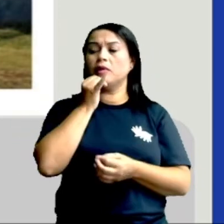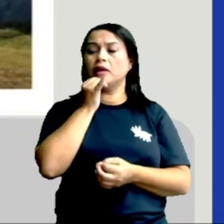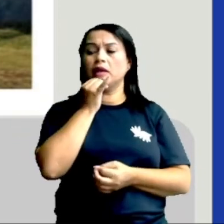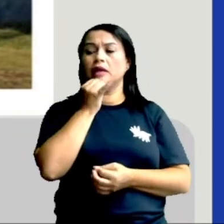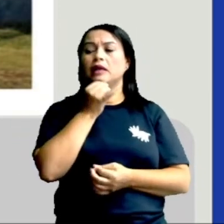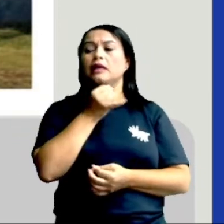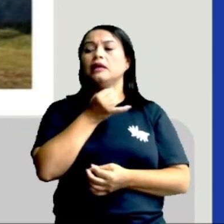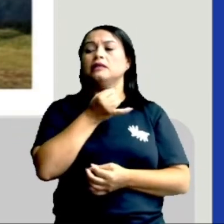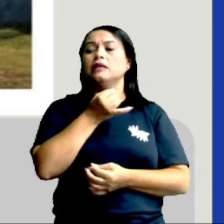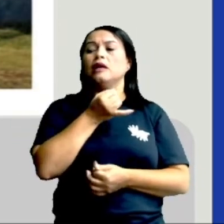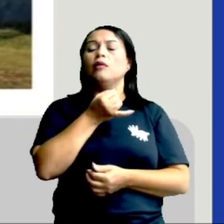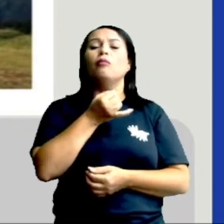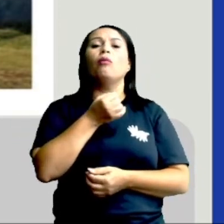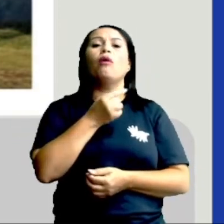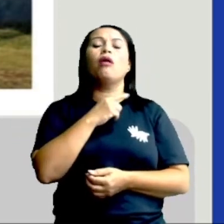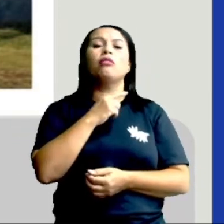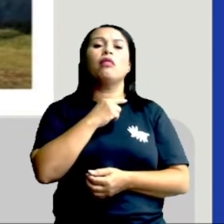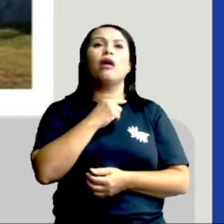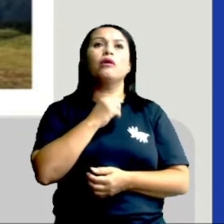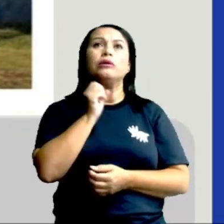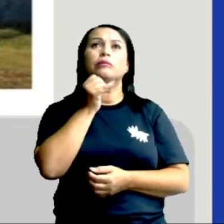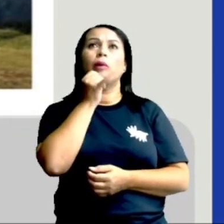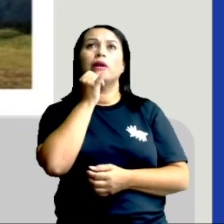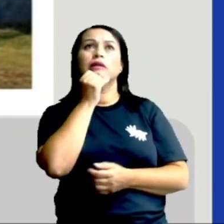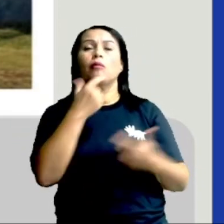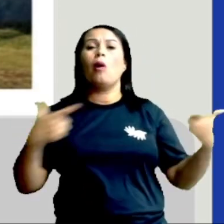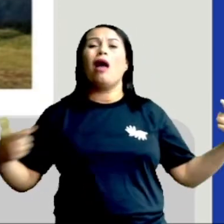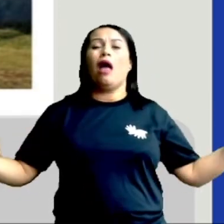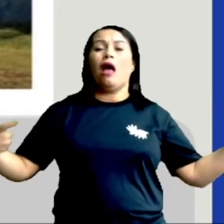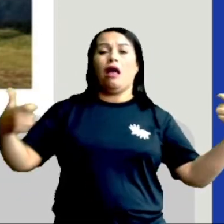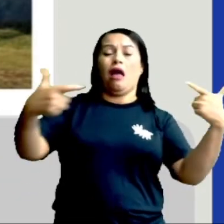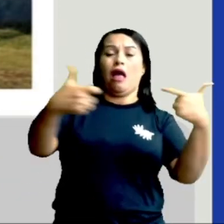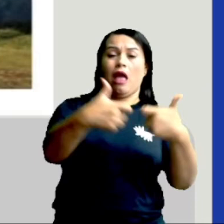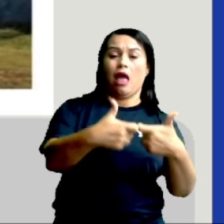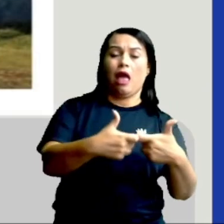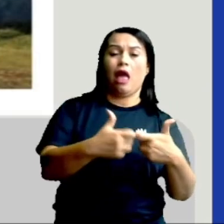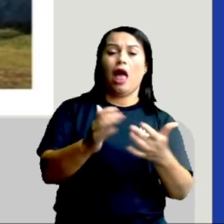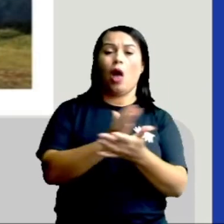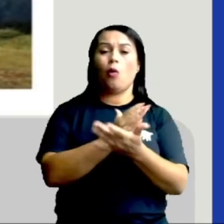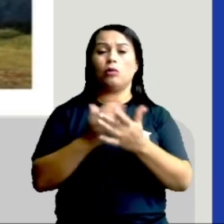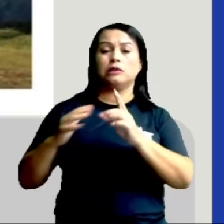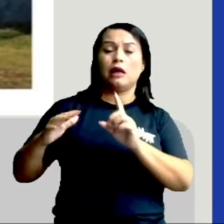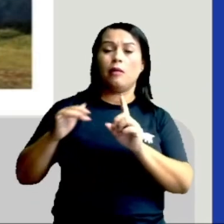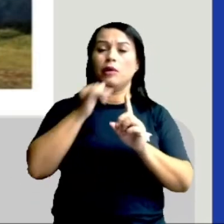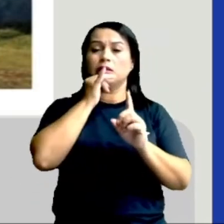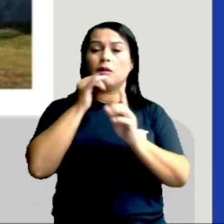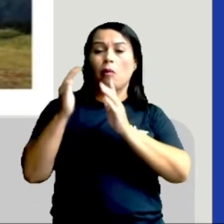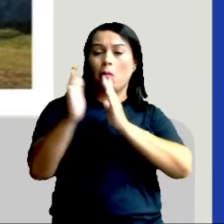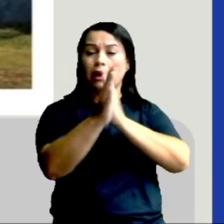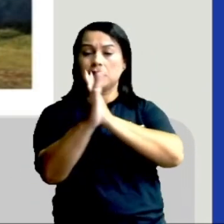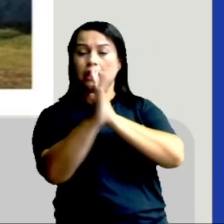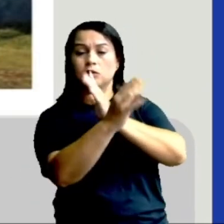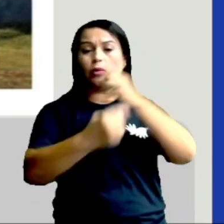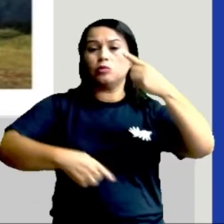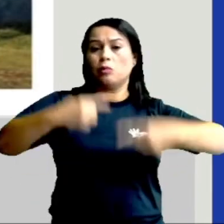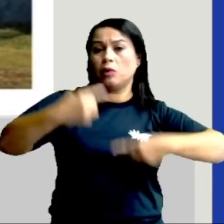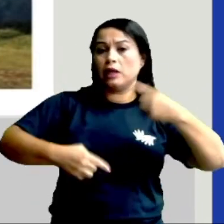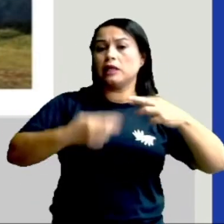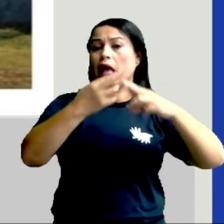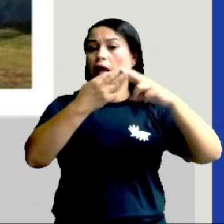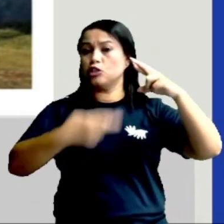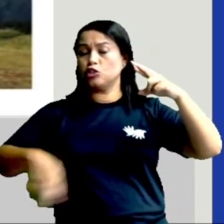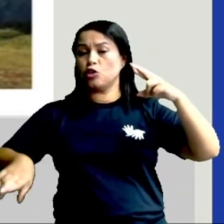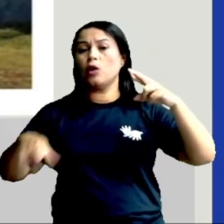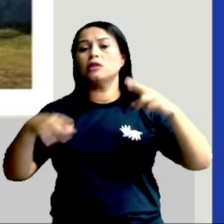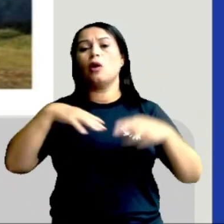exemplo, catástrofes naturais, guerras, perseguições políticas, religiosas ou étnicas.